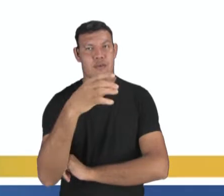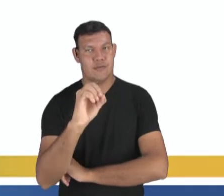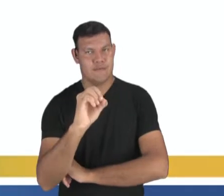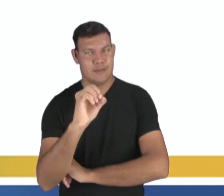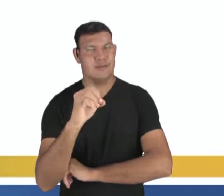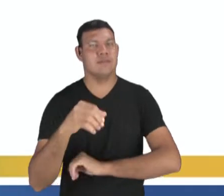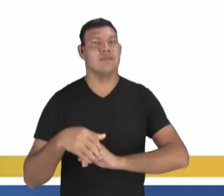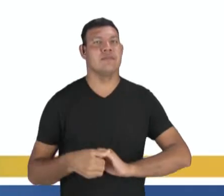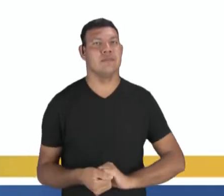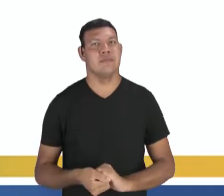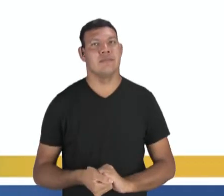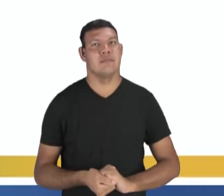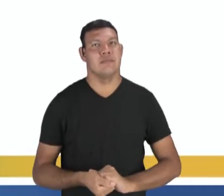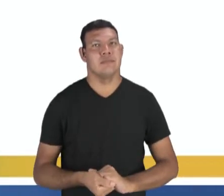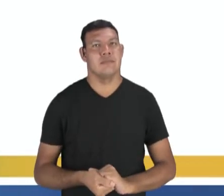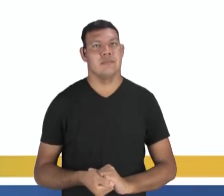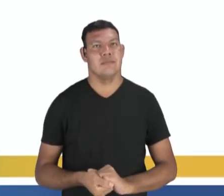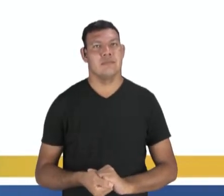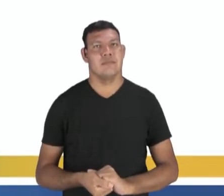cento